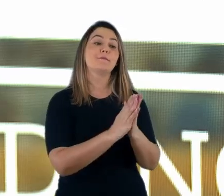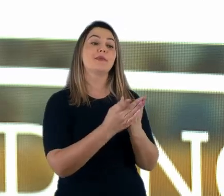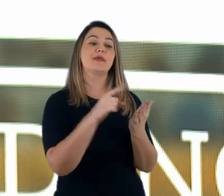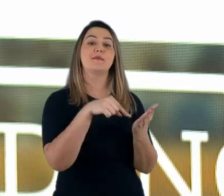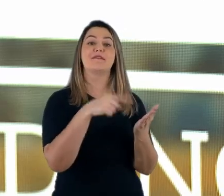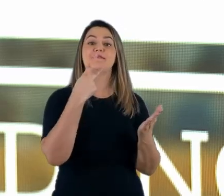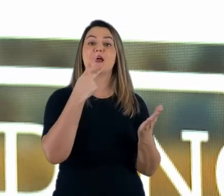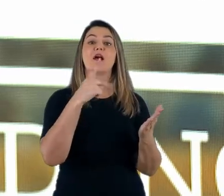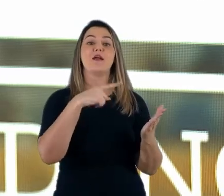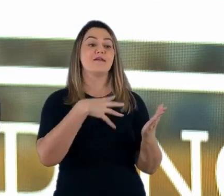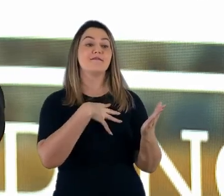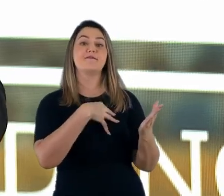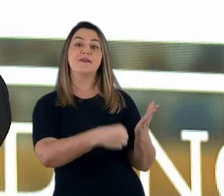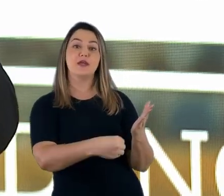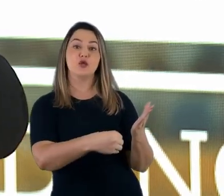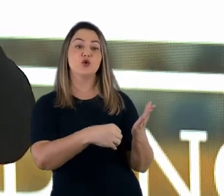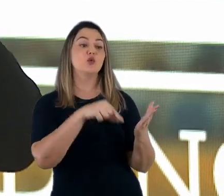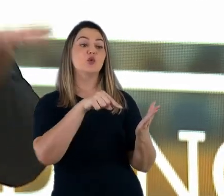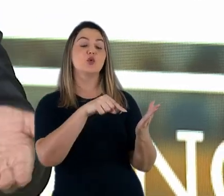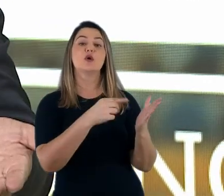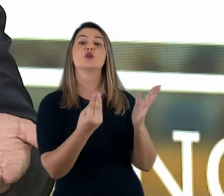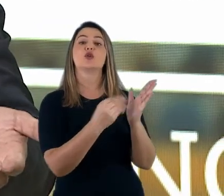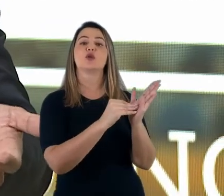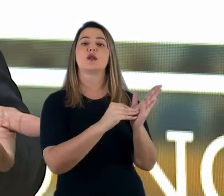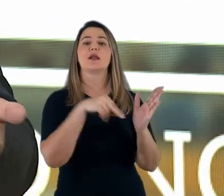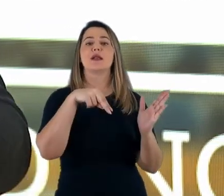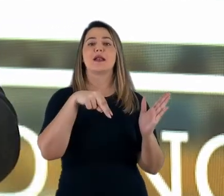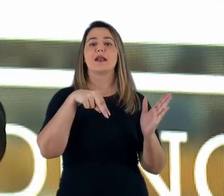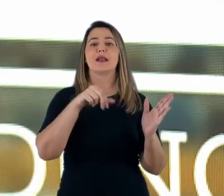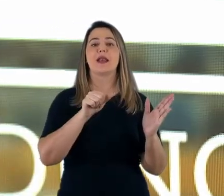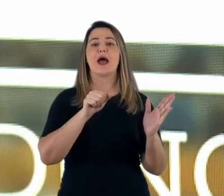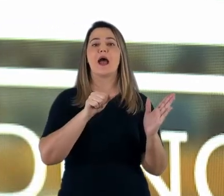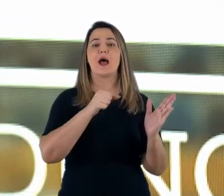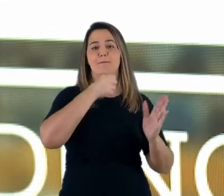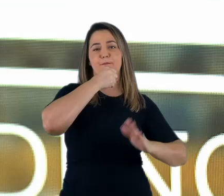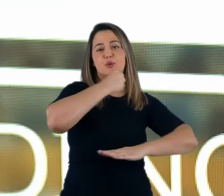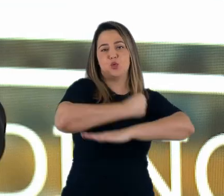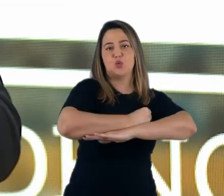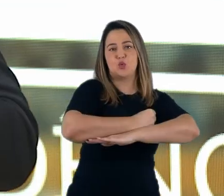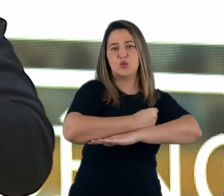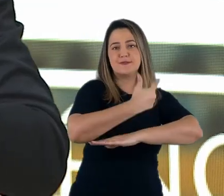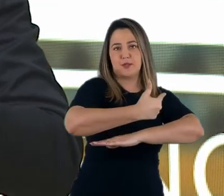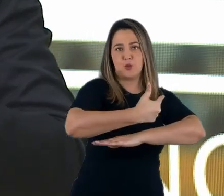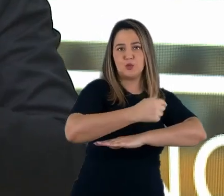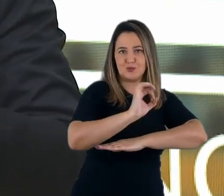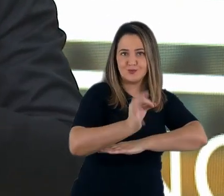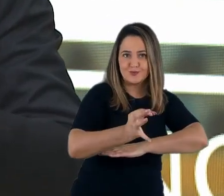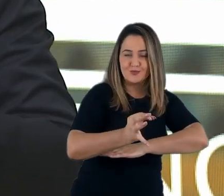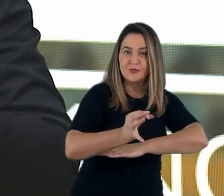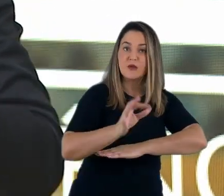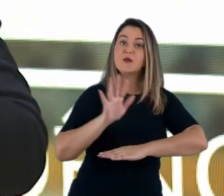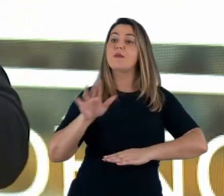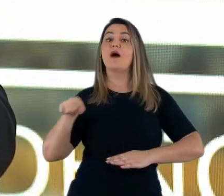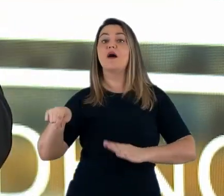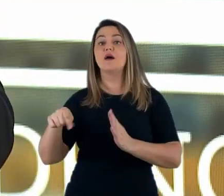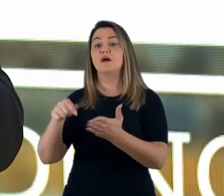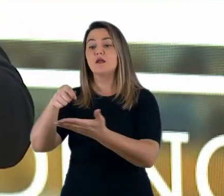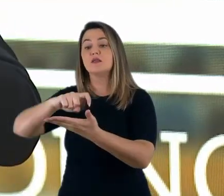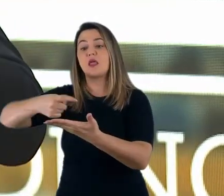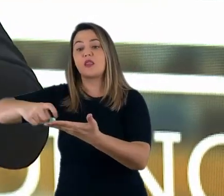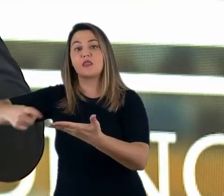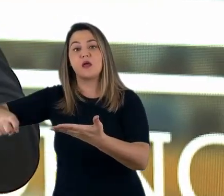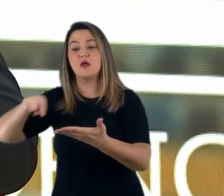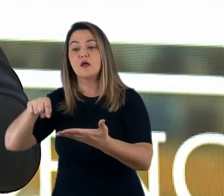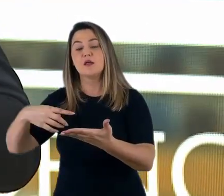que Belsazar era filho de Nabucodonosor, sendo que, na verdade, segundo o texto que foi traduzido, ele era filho